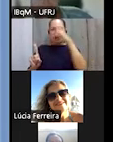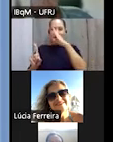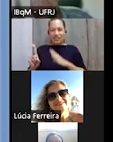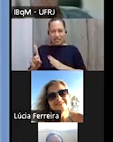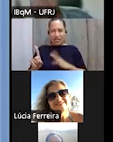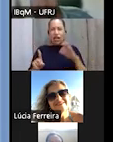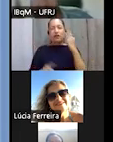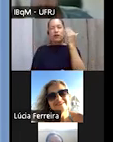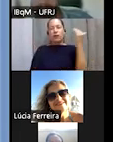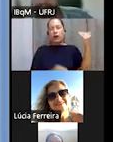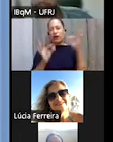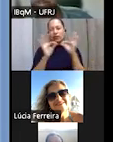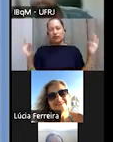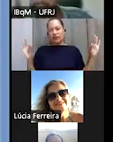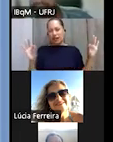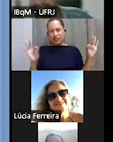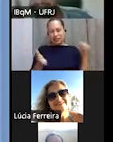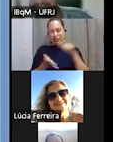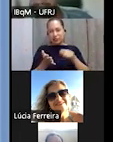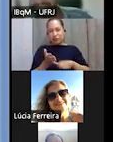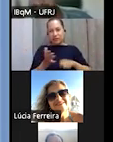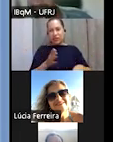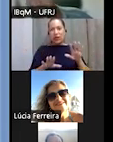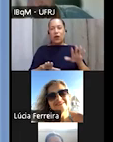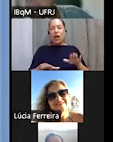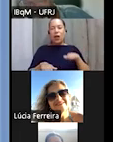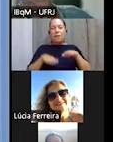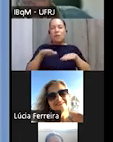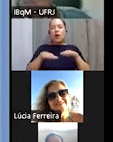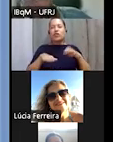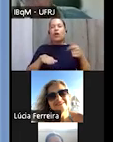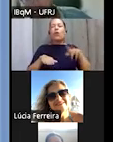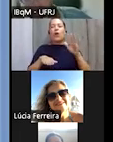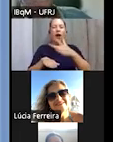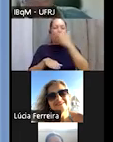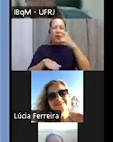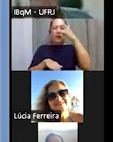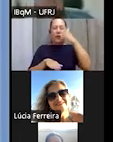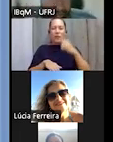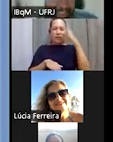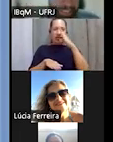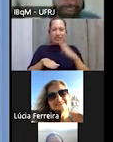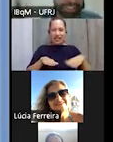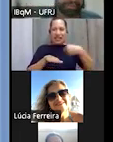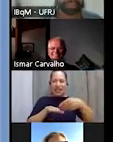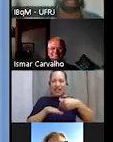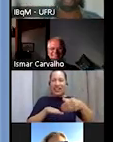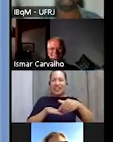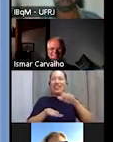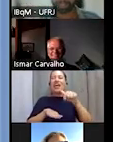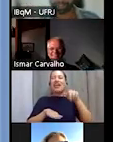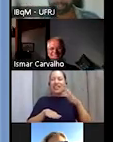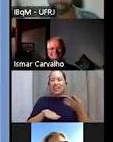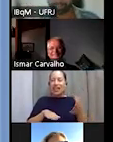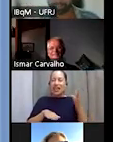dele. E lamber as botas de que brasileiro, né? Esse brasileiro muitas vezes é um brasileiro dos invisíveis